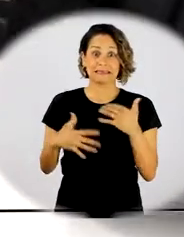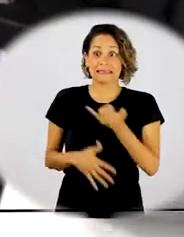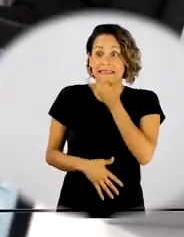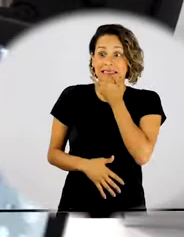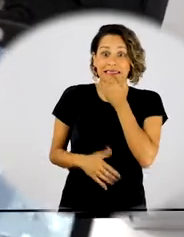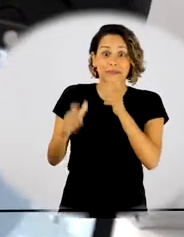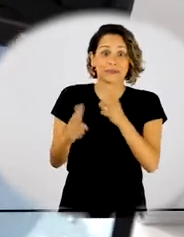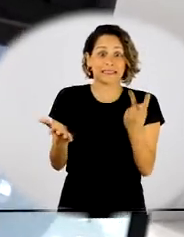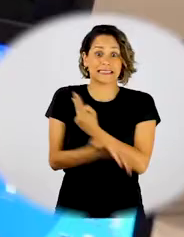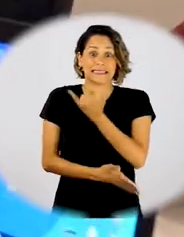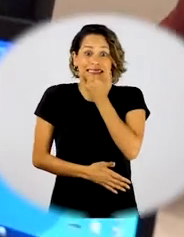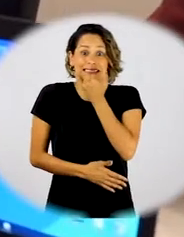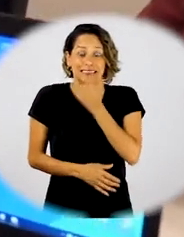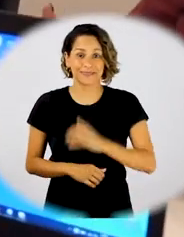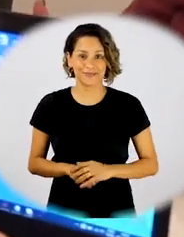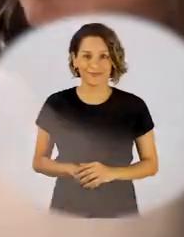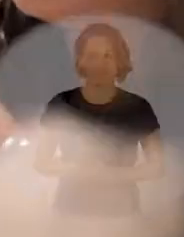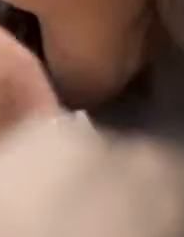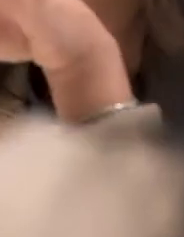Desculpa, pessoal, entrei na sala errada.